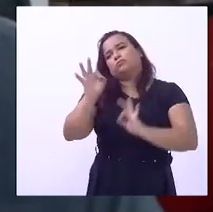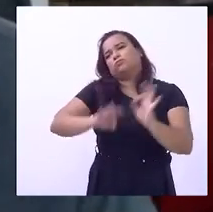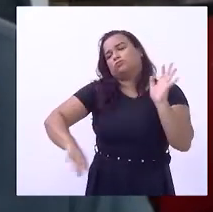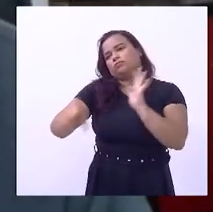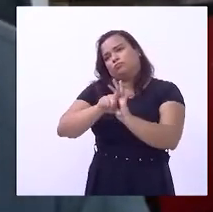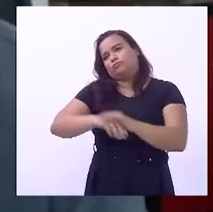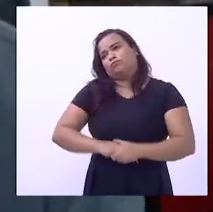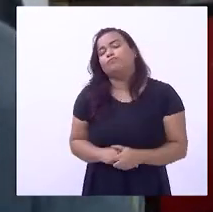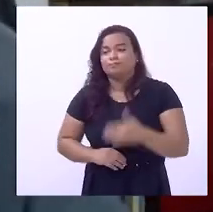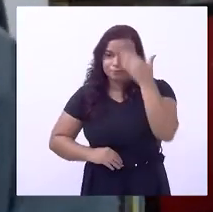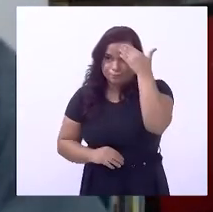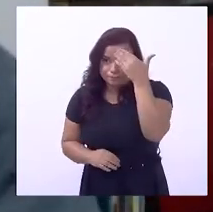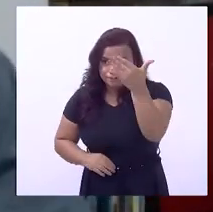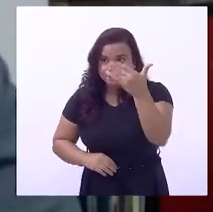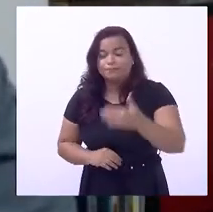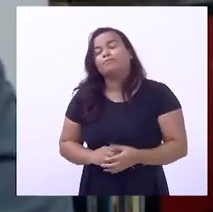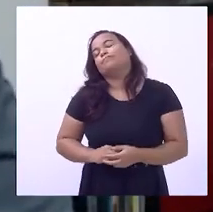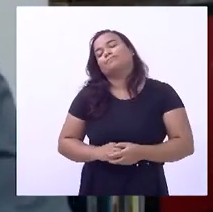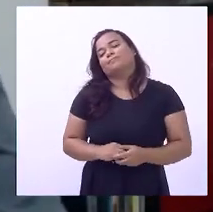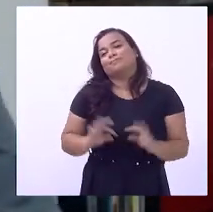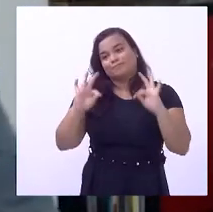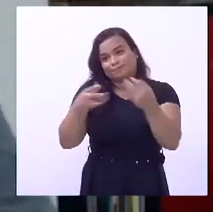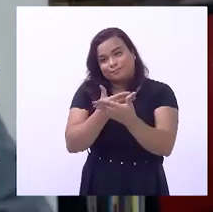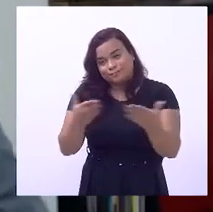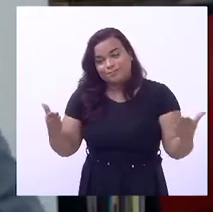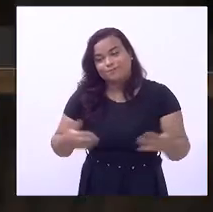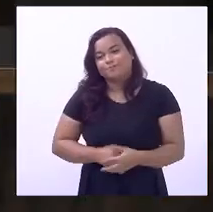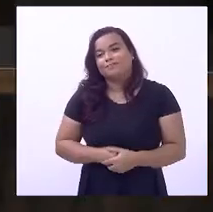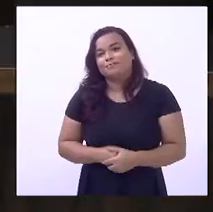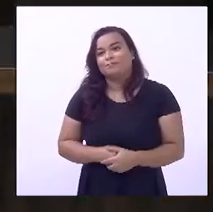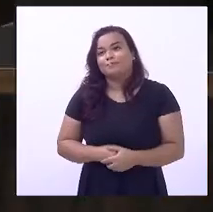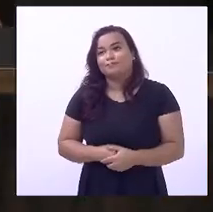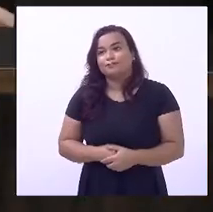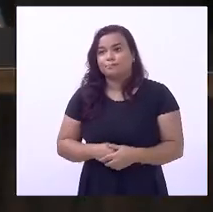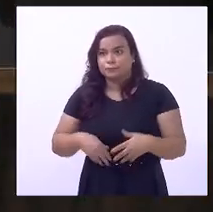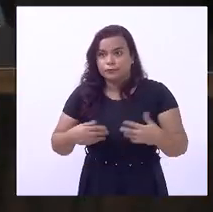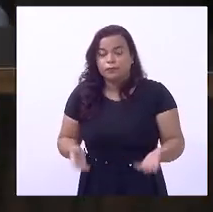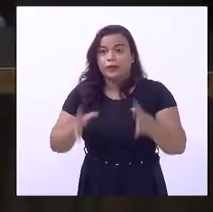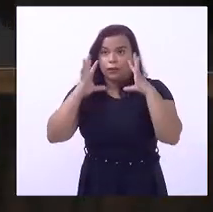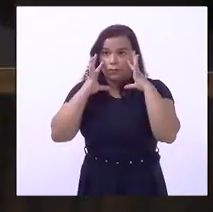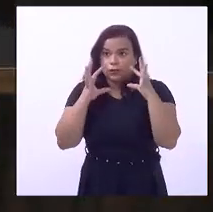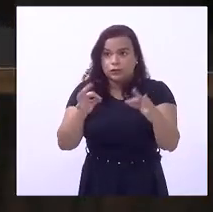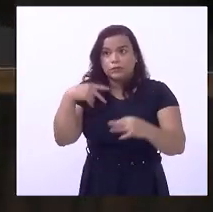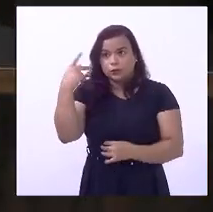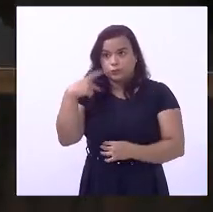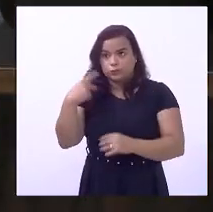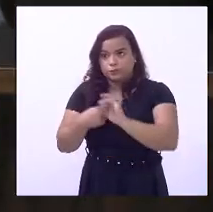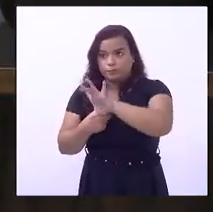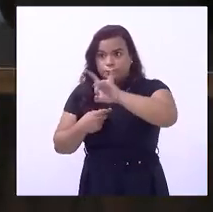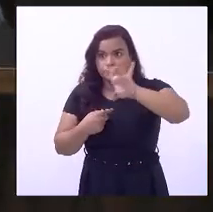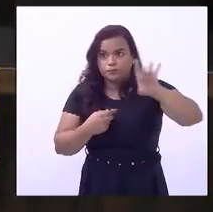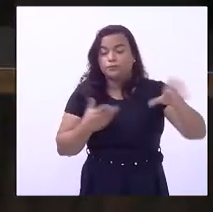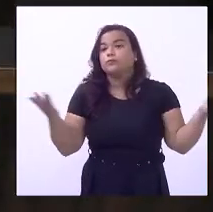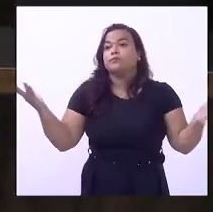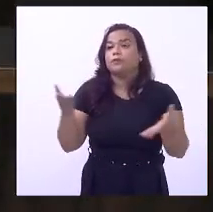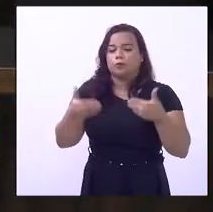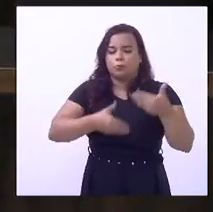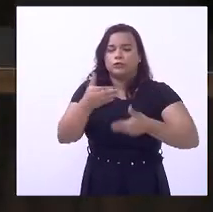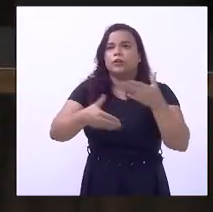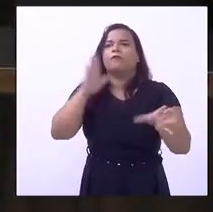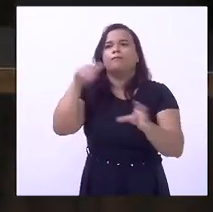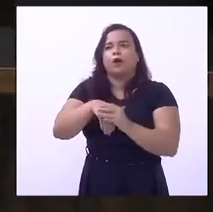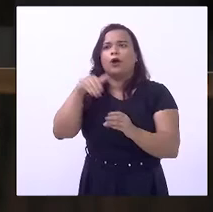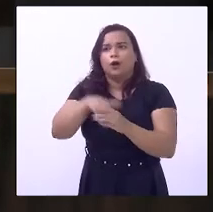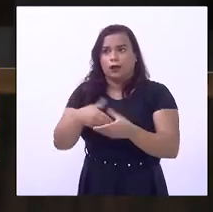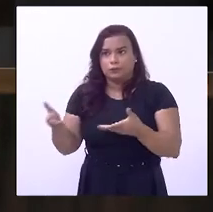lei. Obrigado, senhores e senhoras. Atenção, senhoras e senhores parlamentares, estamos no procedimento de votação.